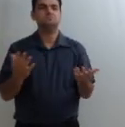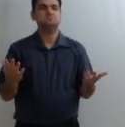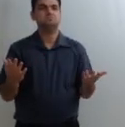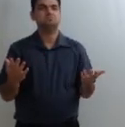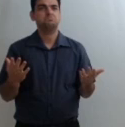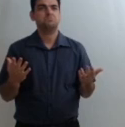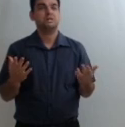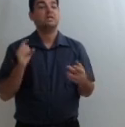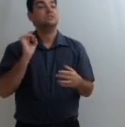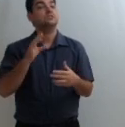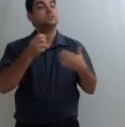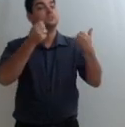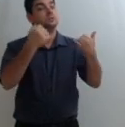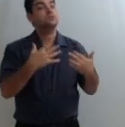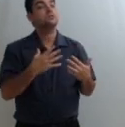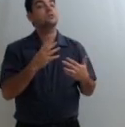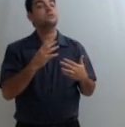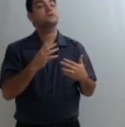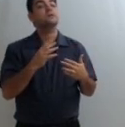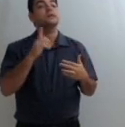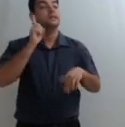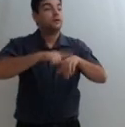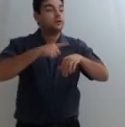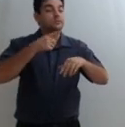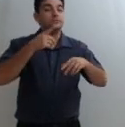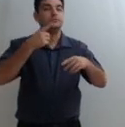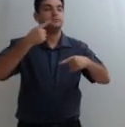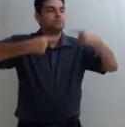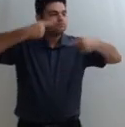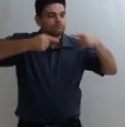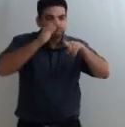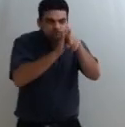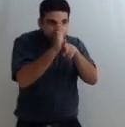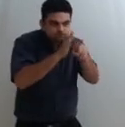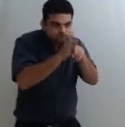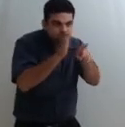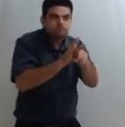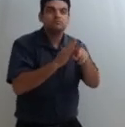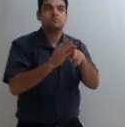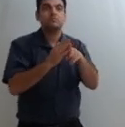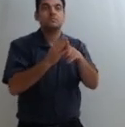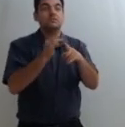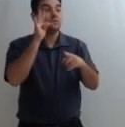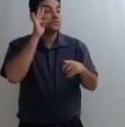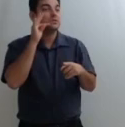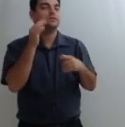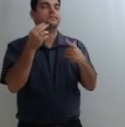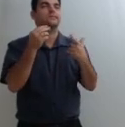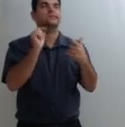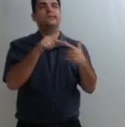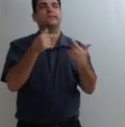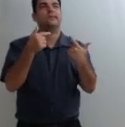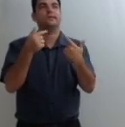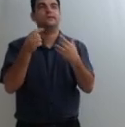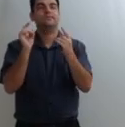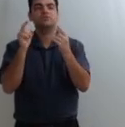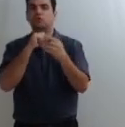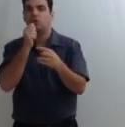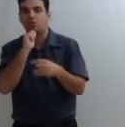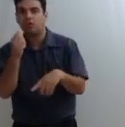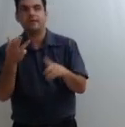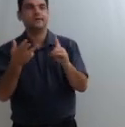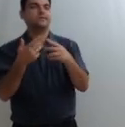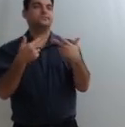relação ao momento do interrogatório para os crimes de tráfico de entorpecentes dizendo